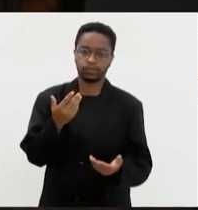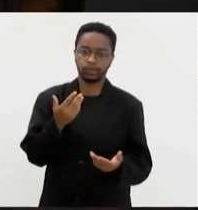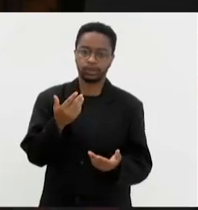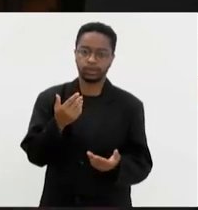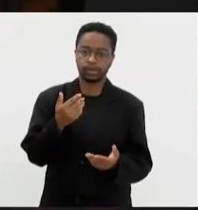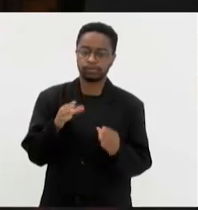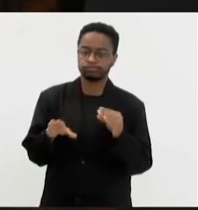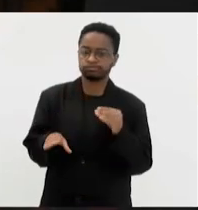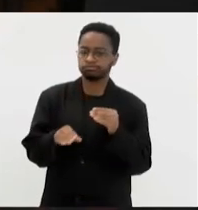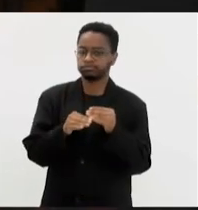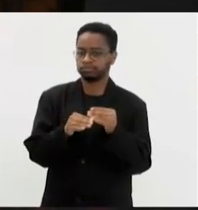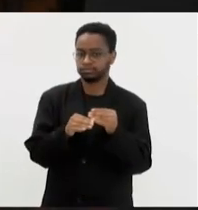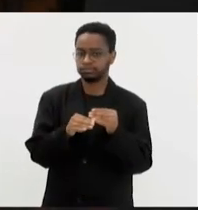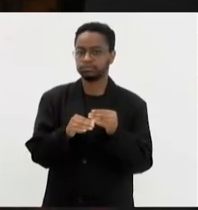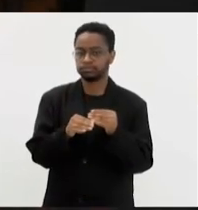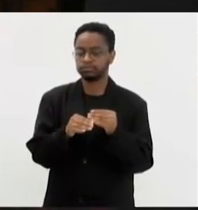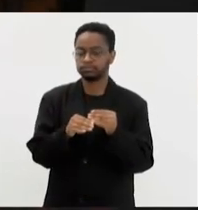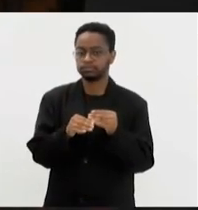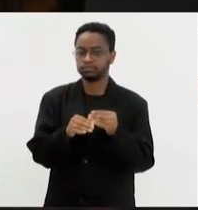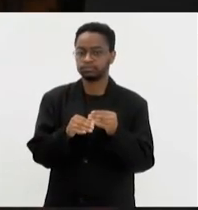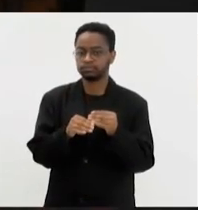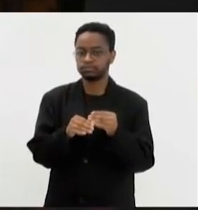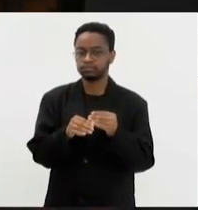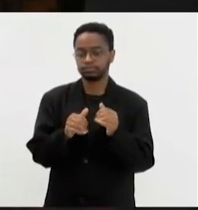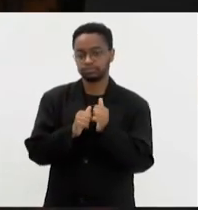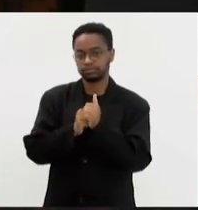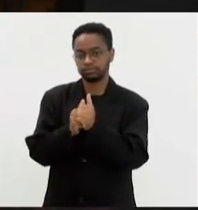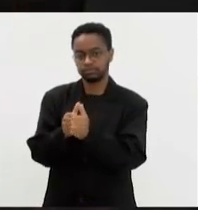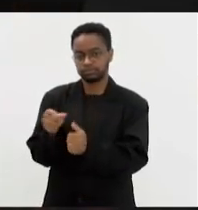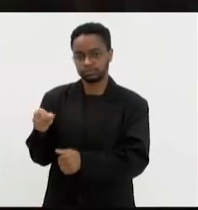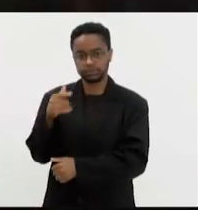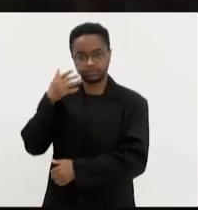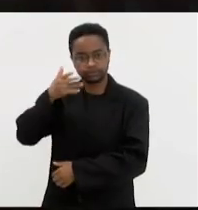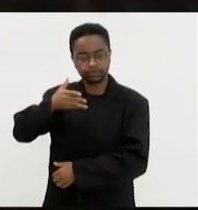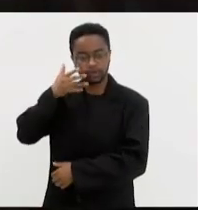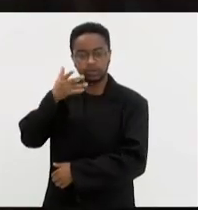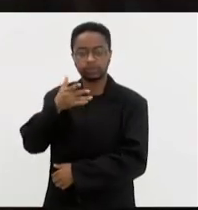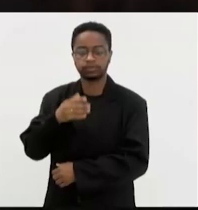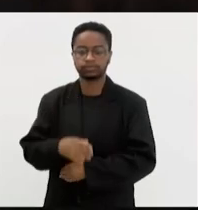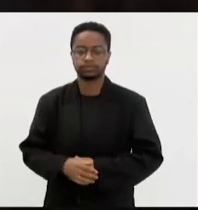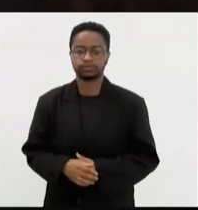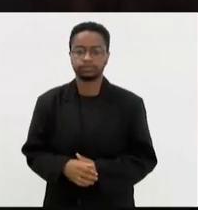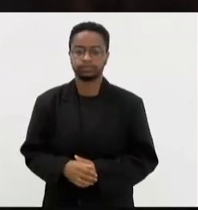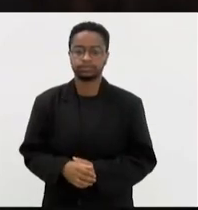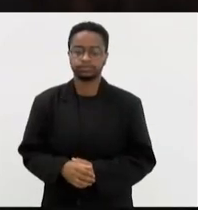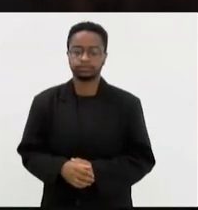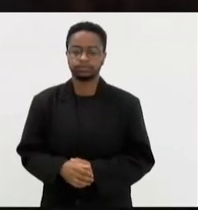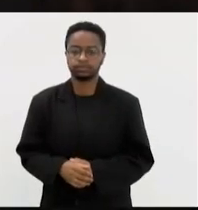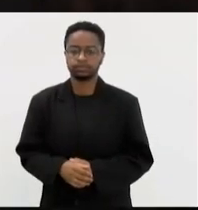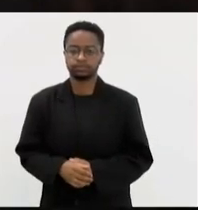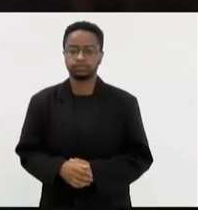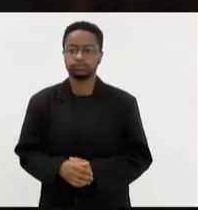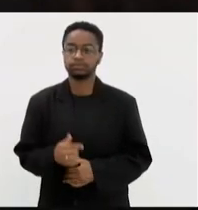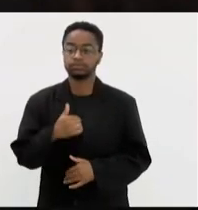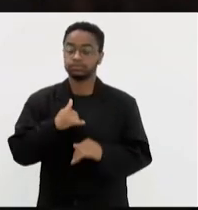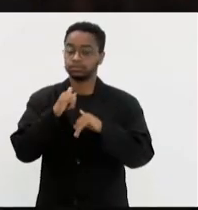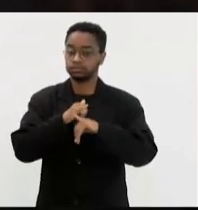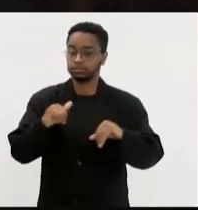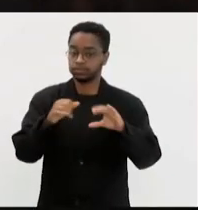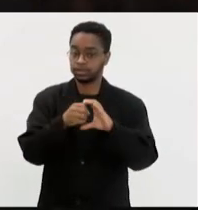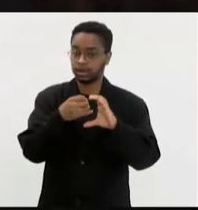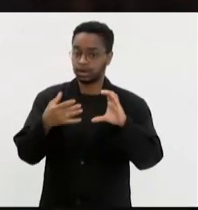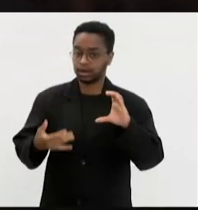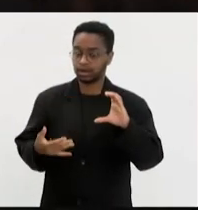observação Ministro pegando uma uma carona na na exposição de vossa excelência dizendo que Esse aspecto